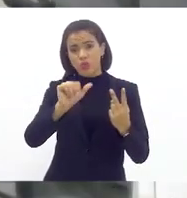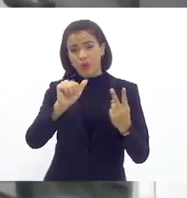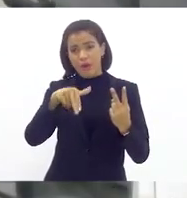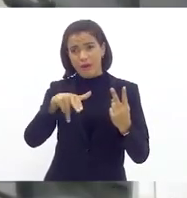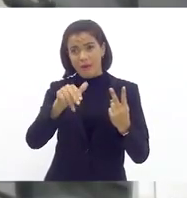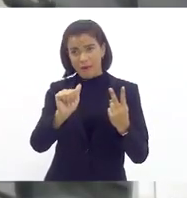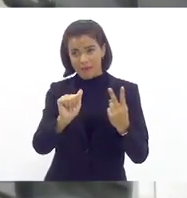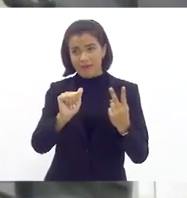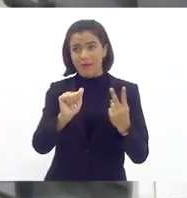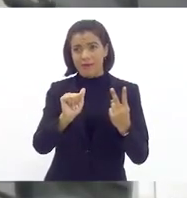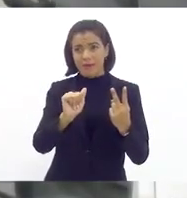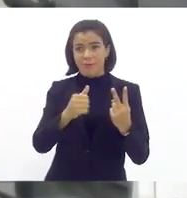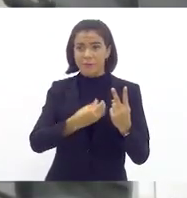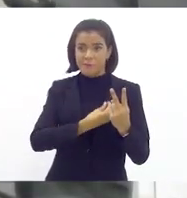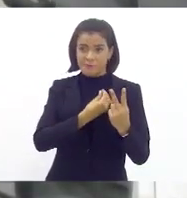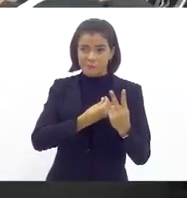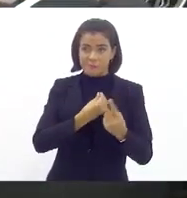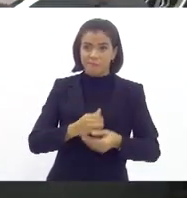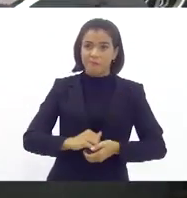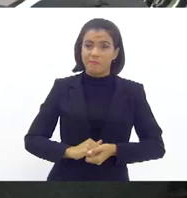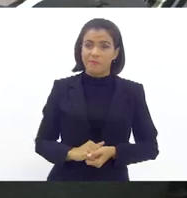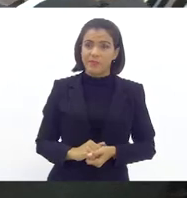Portela, do GLED10, que está conosco.